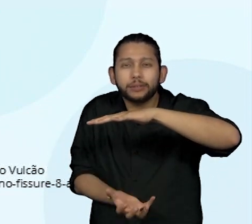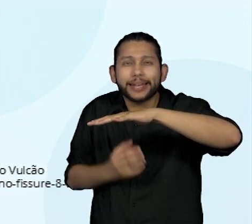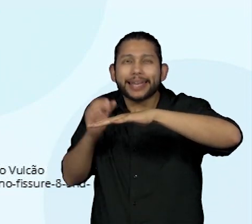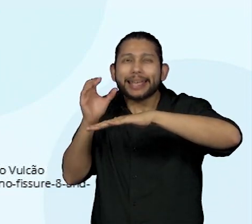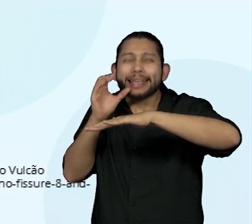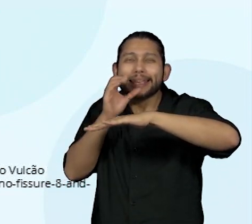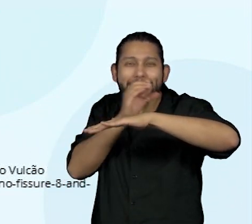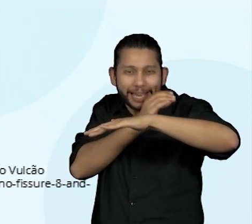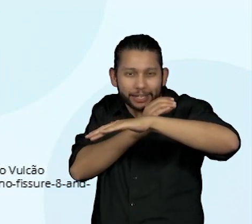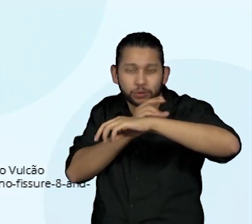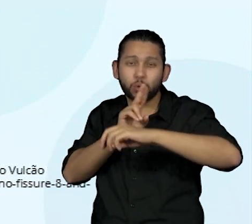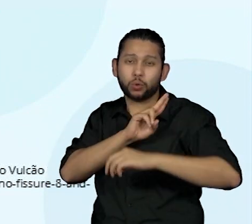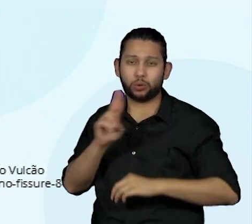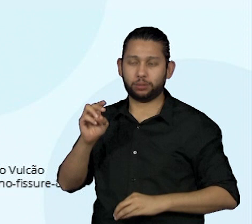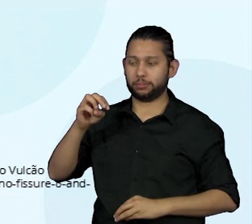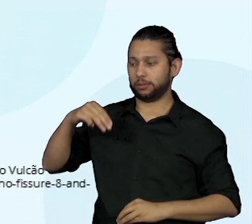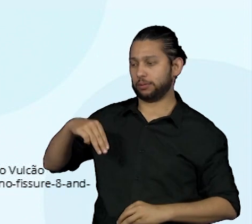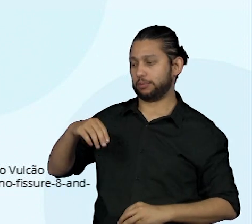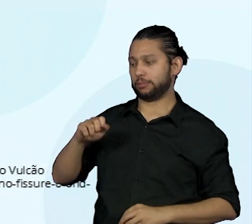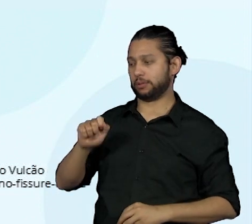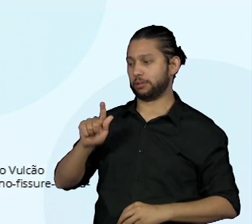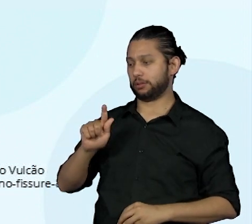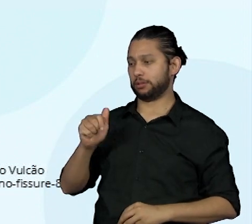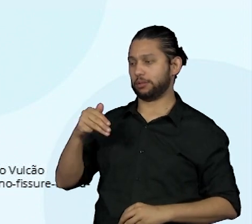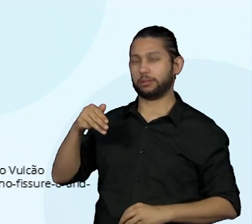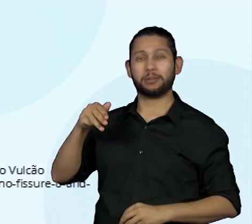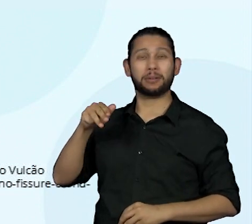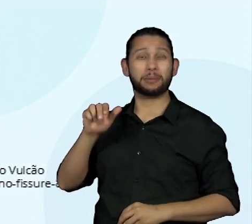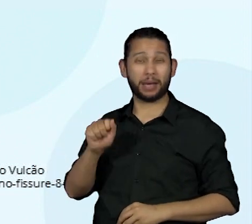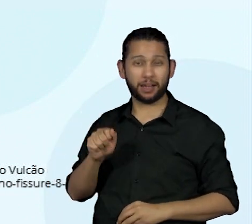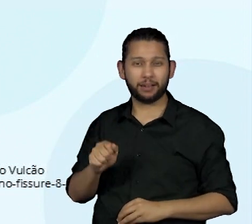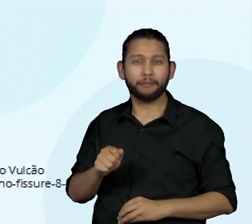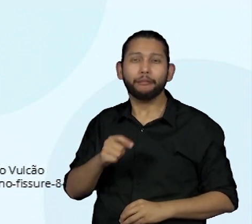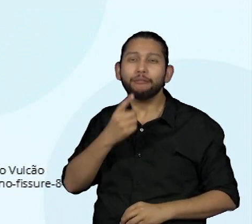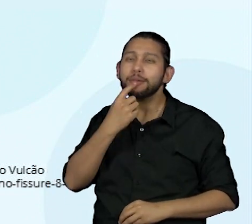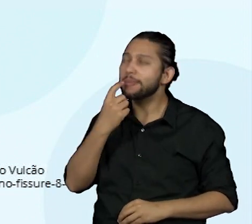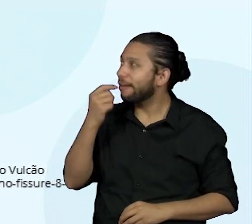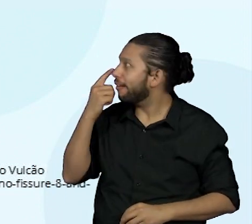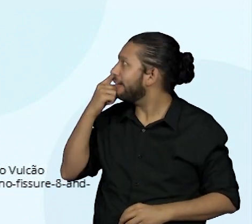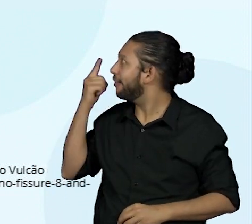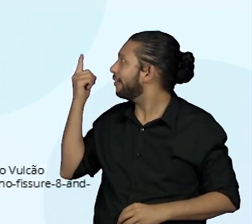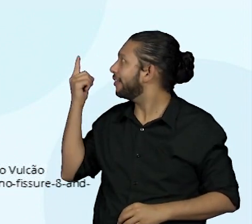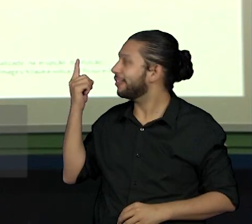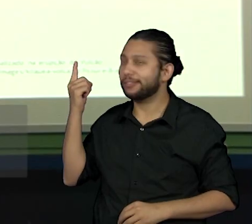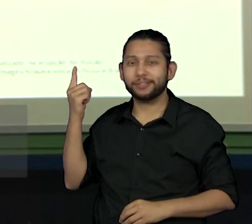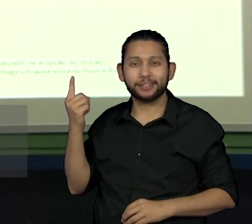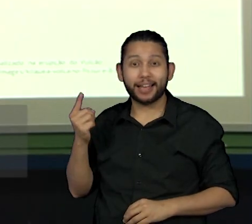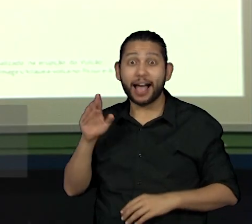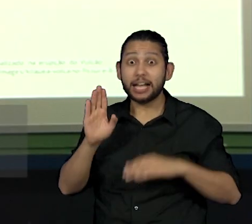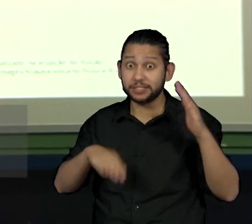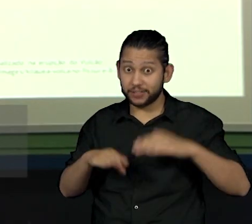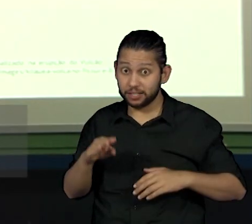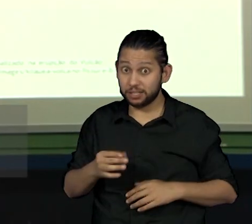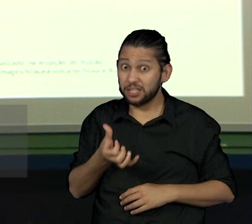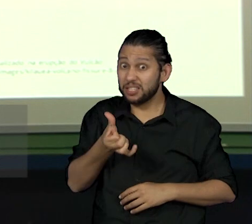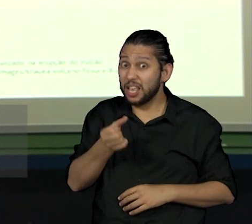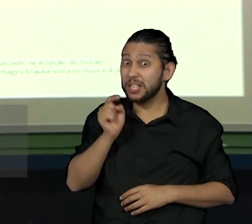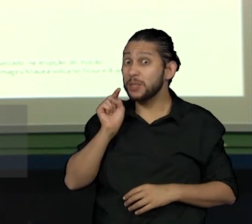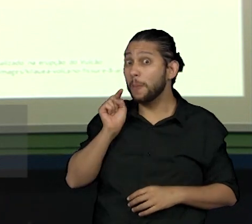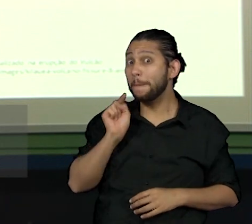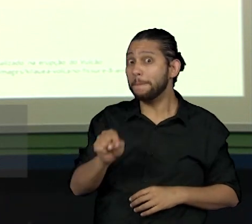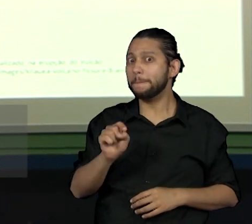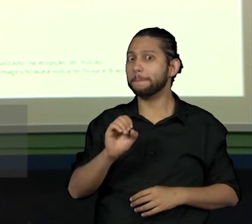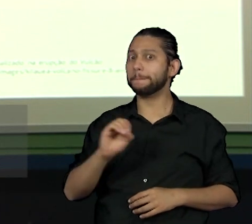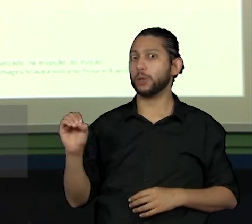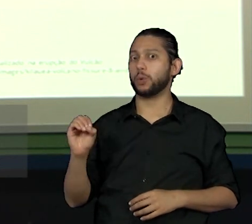Chegando próximo ao núcleo da Terra, né? O núcleo da Terra chega a 5.000, 6.000 graus Celsius. Né? Fica entre essa fase